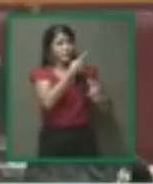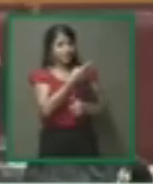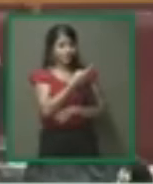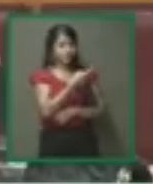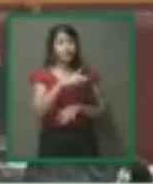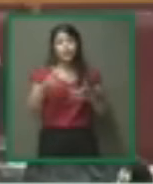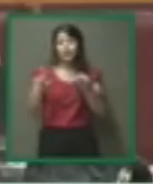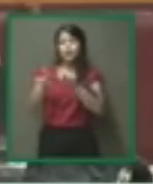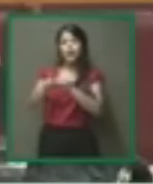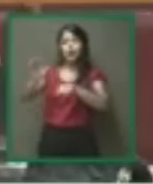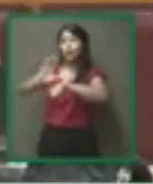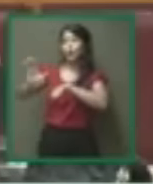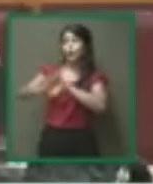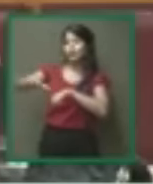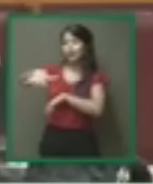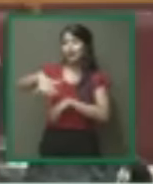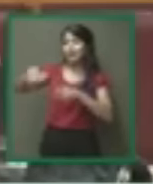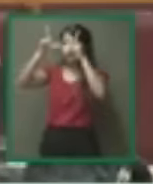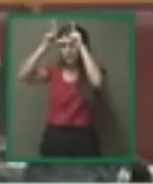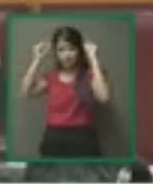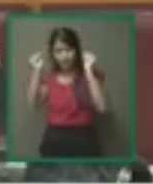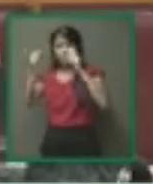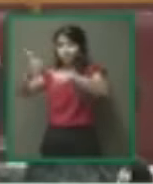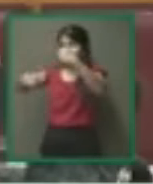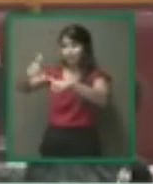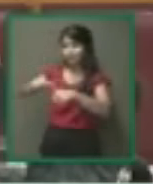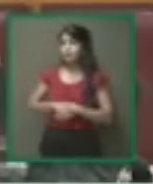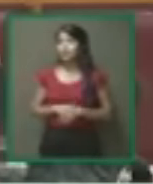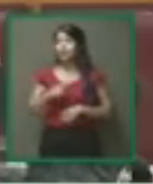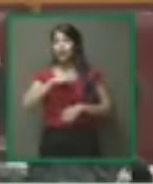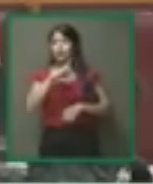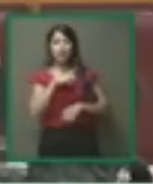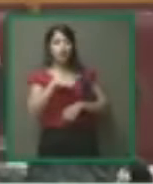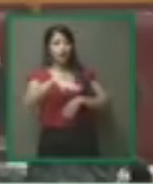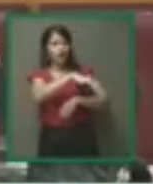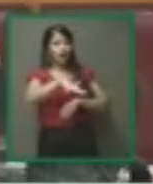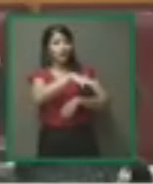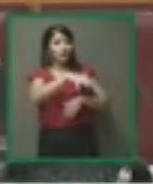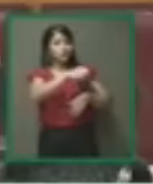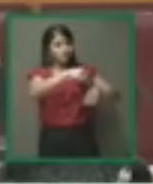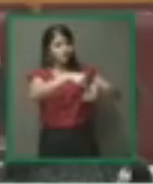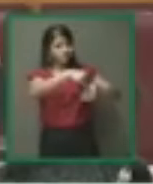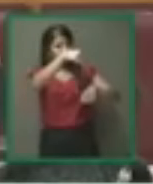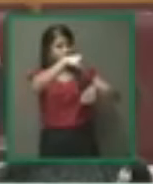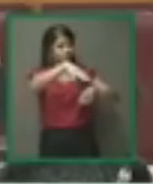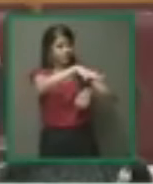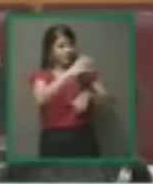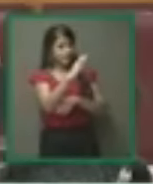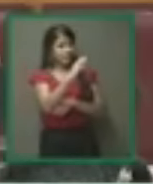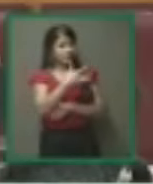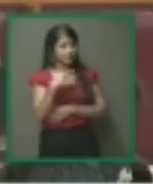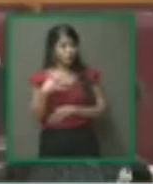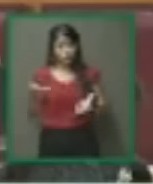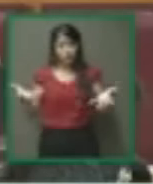em enfermagem do trabalho, eu tenho um título de mestre em ciências da saúde e atualmente